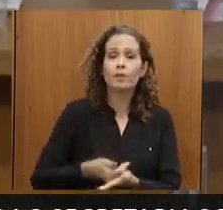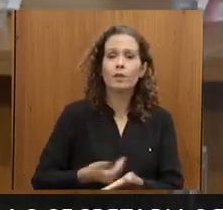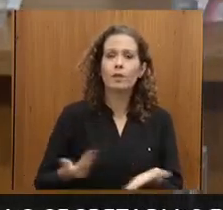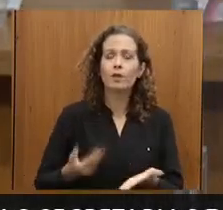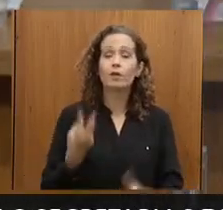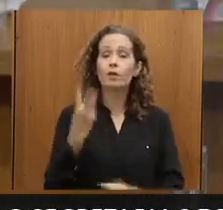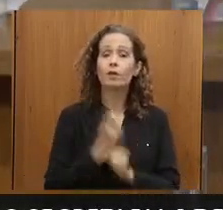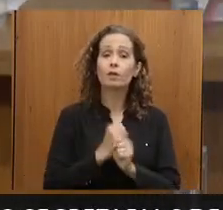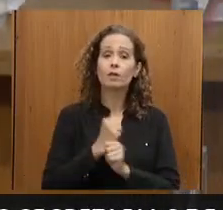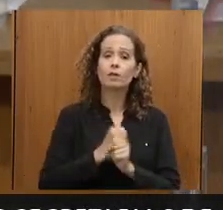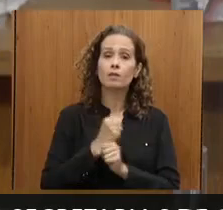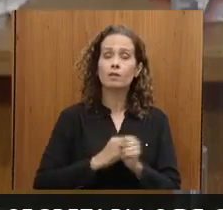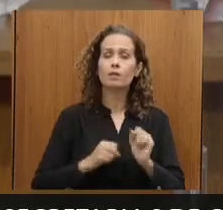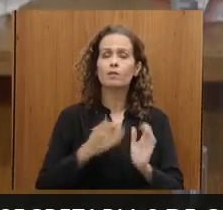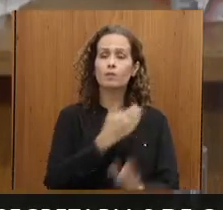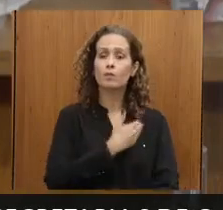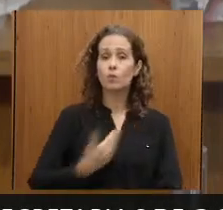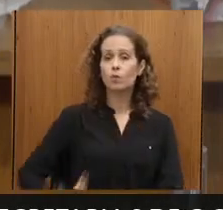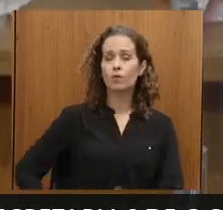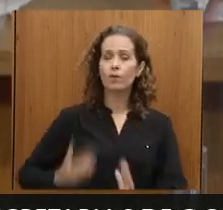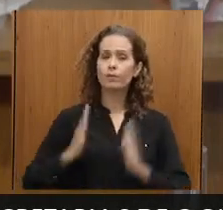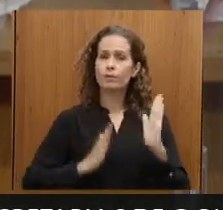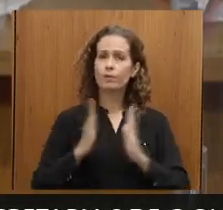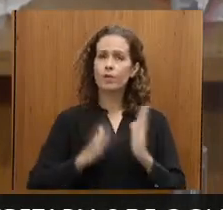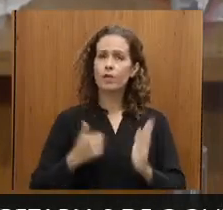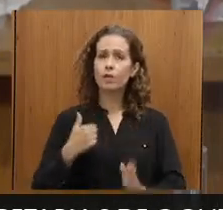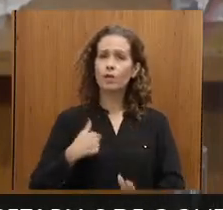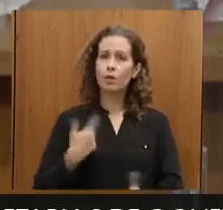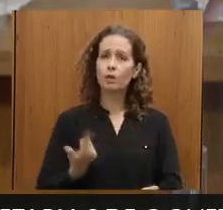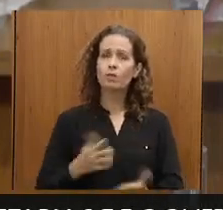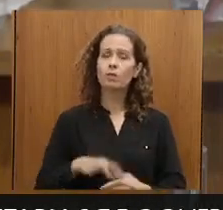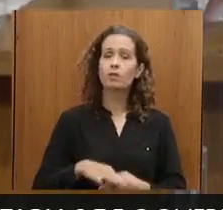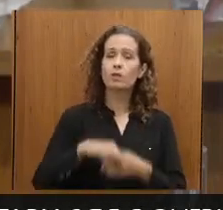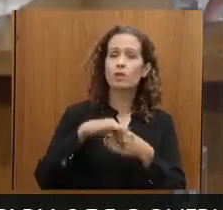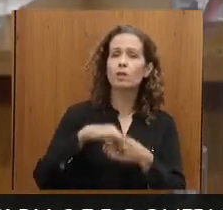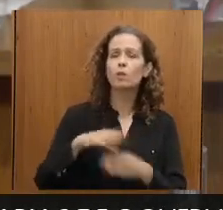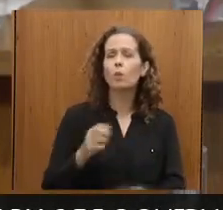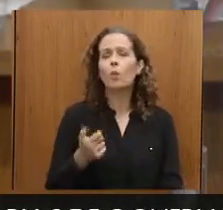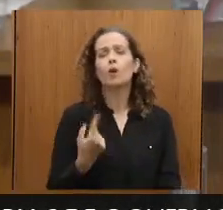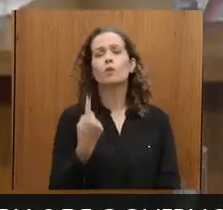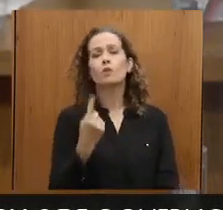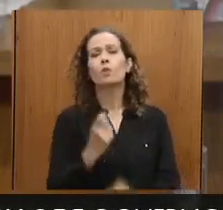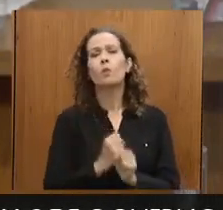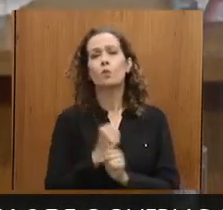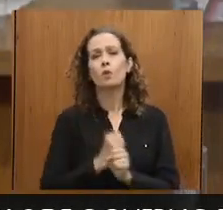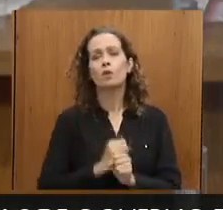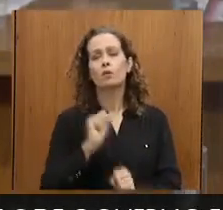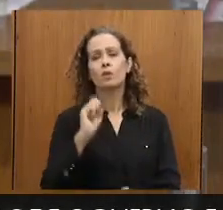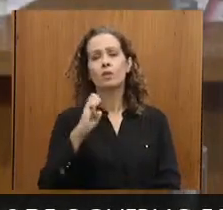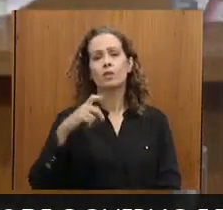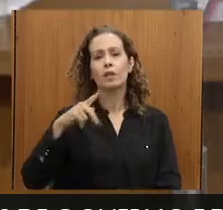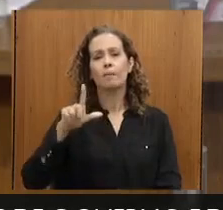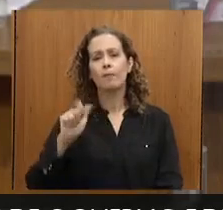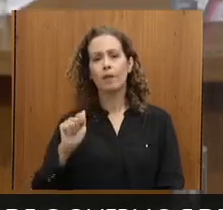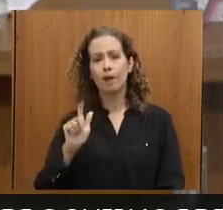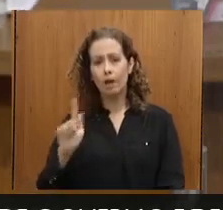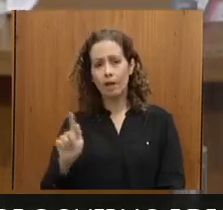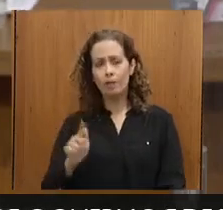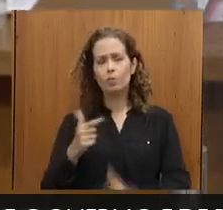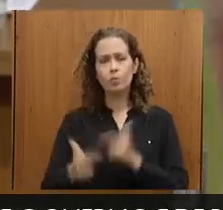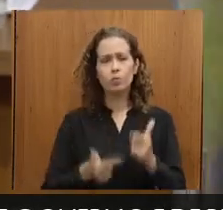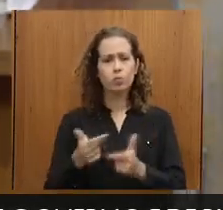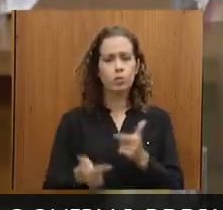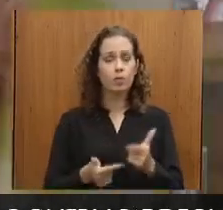três anos de governo, eu estou à frente da CEPLAG no último quase um ano, são tempos de muito trabalho, mas